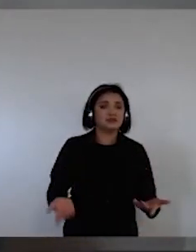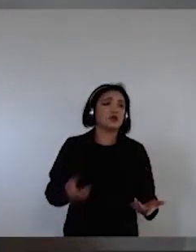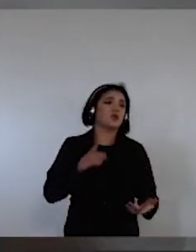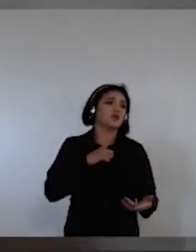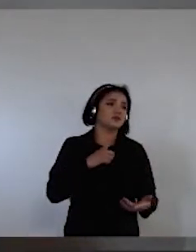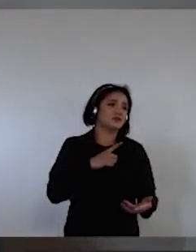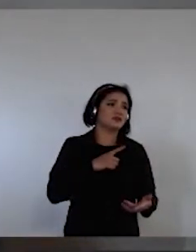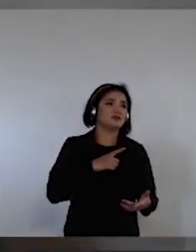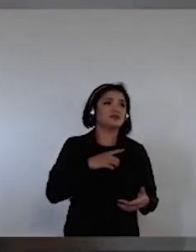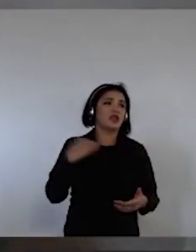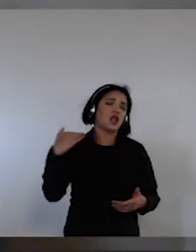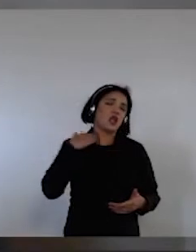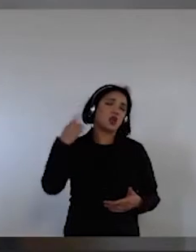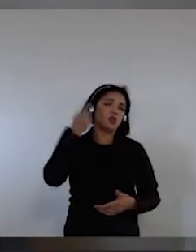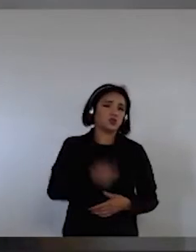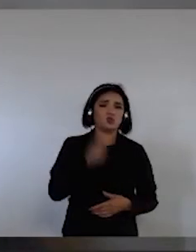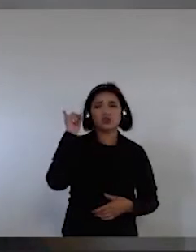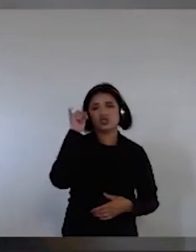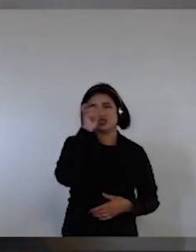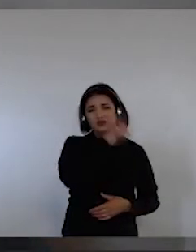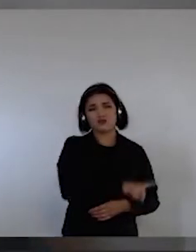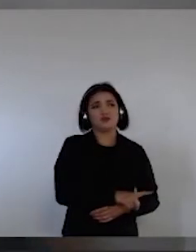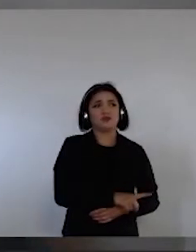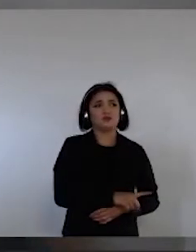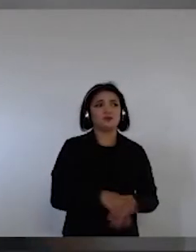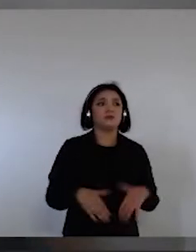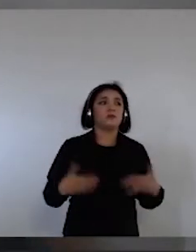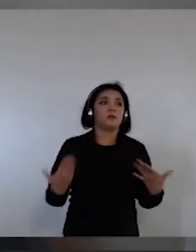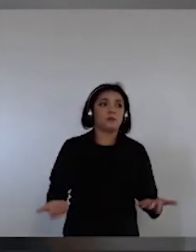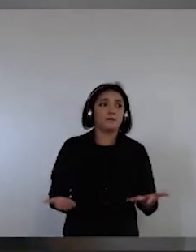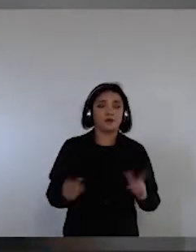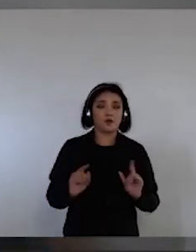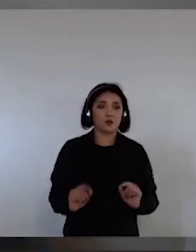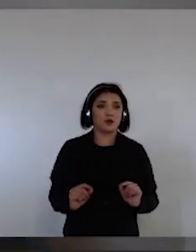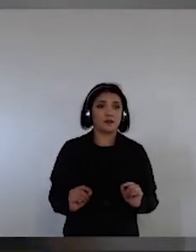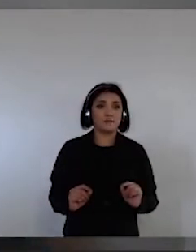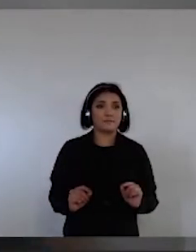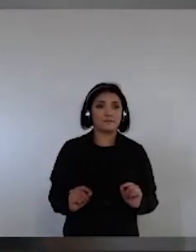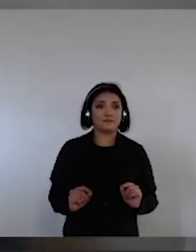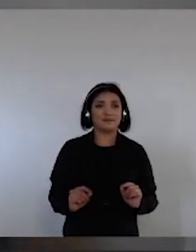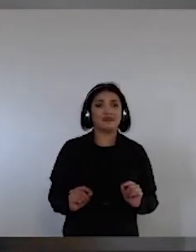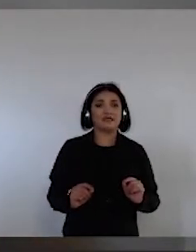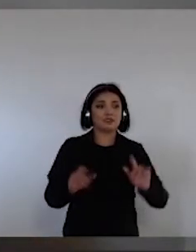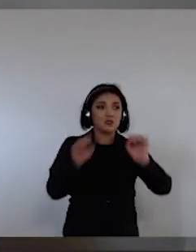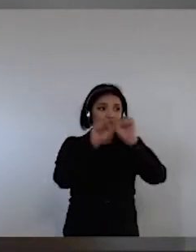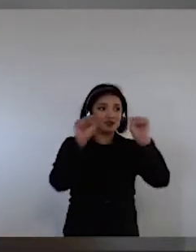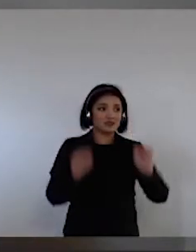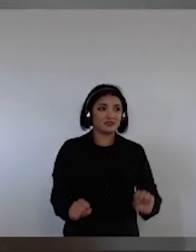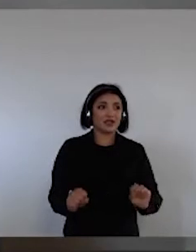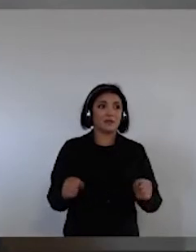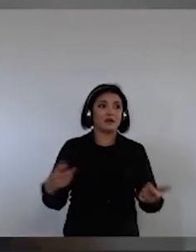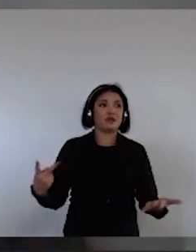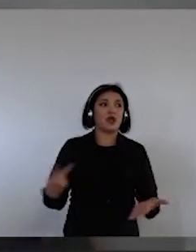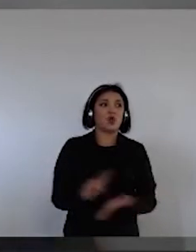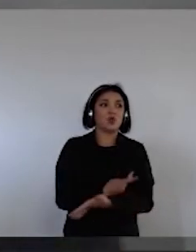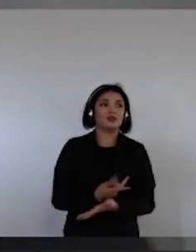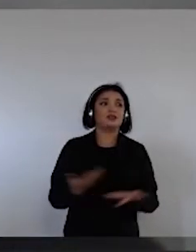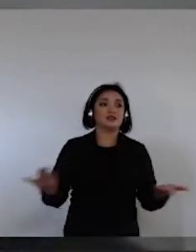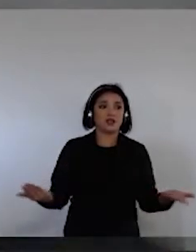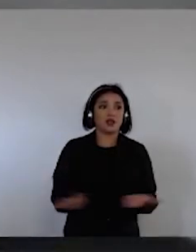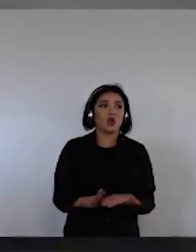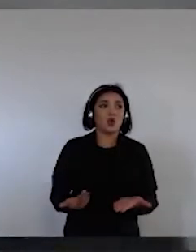e Supremo, que são os que a gente atua mais e são objeto da nossa conversa aqui de uma maneira mais focada, né? Mas também acredito que no Tribunal